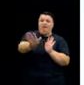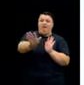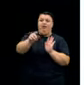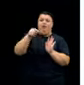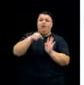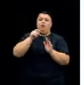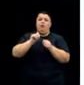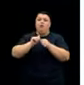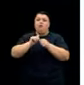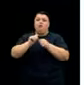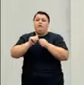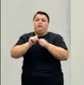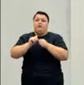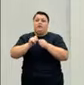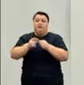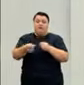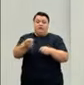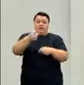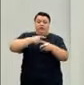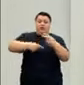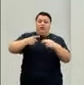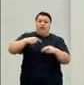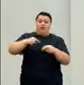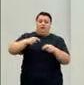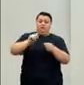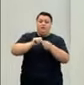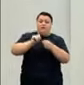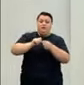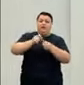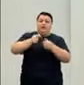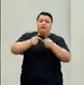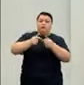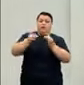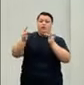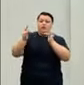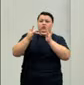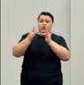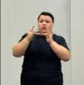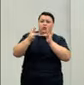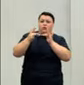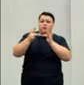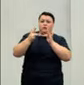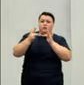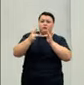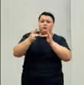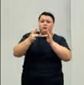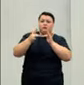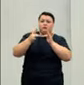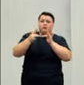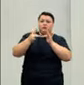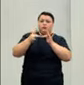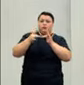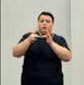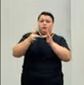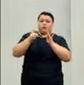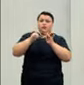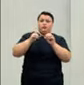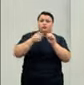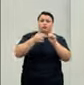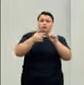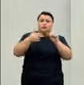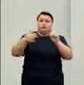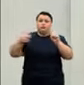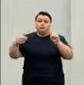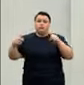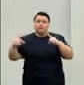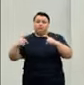treinando o nosso sistema imunológico, imunitário, para quando entrar em contato com um antígeno de verdade,